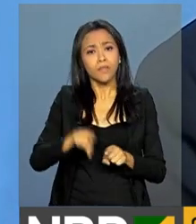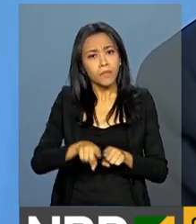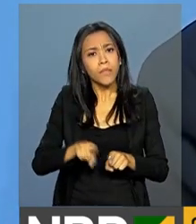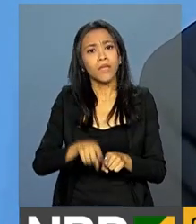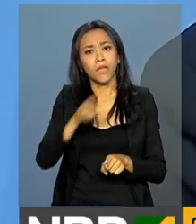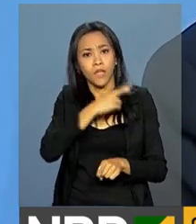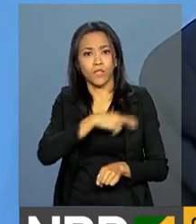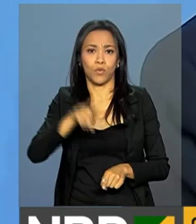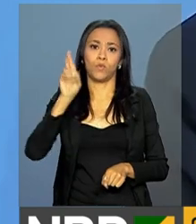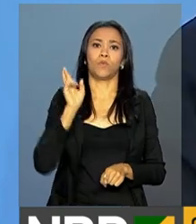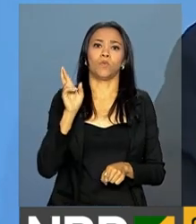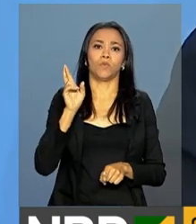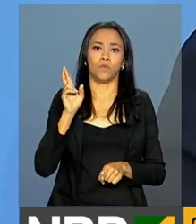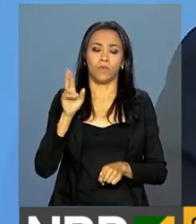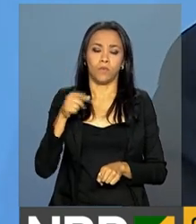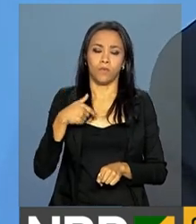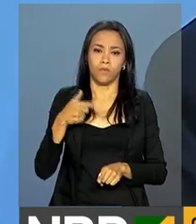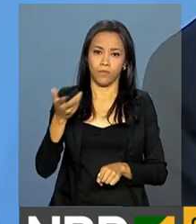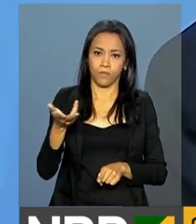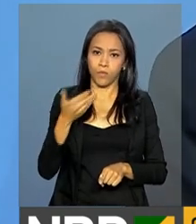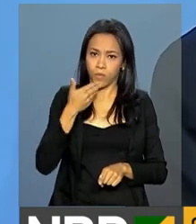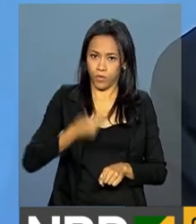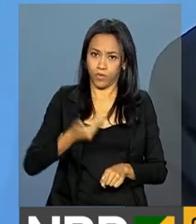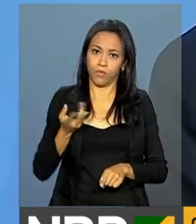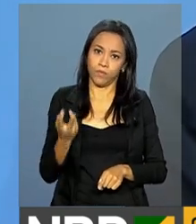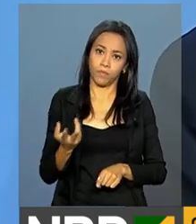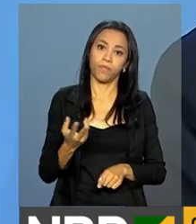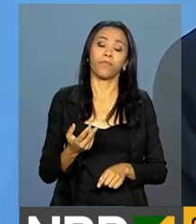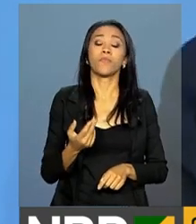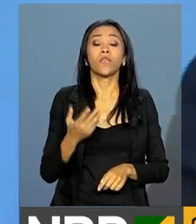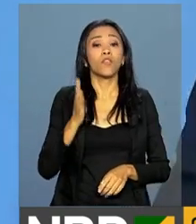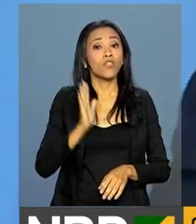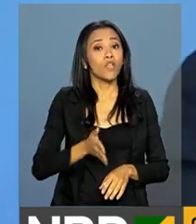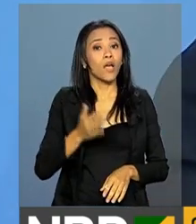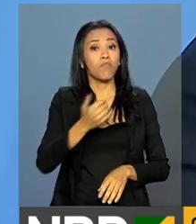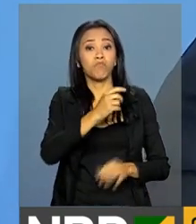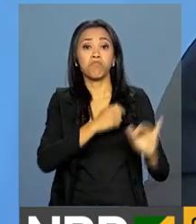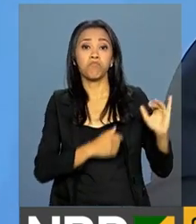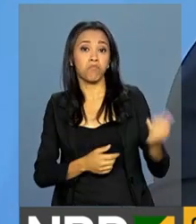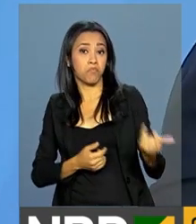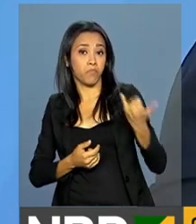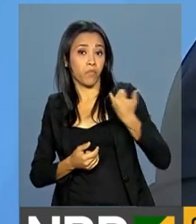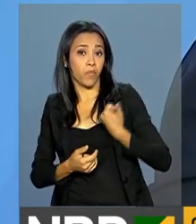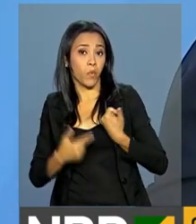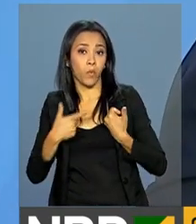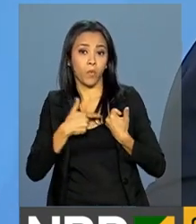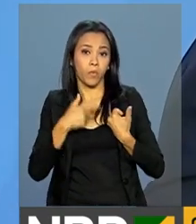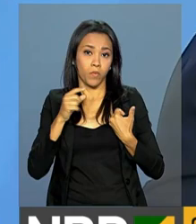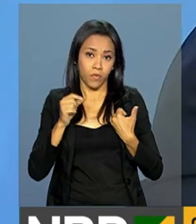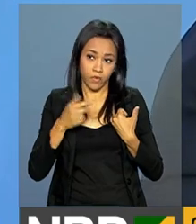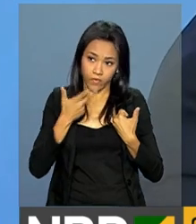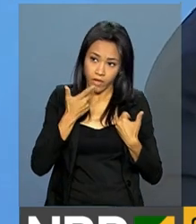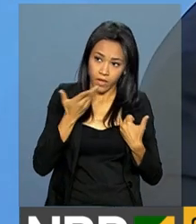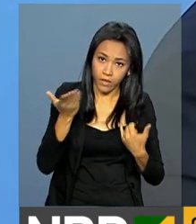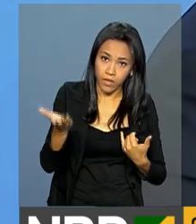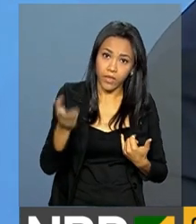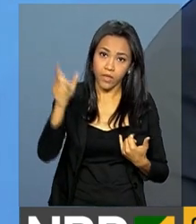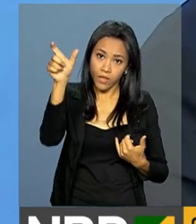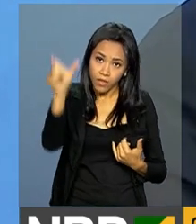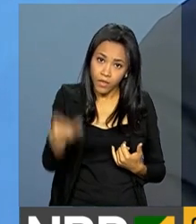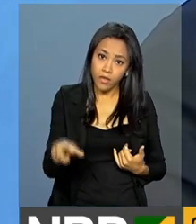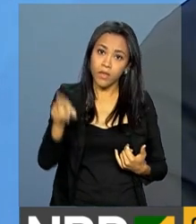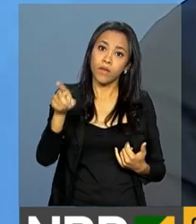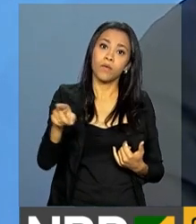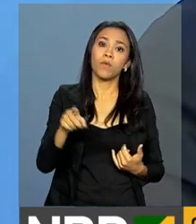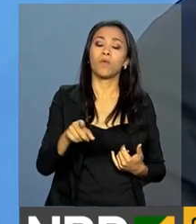religioso. Senador Jader Barbalho. Até eu recebi uma notícia aqui, deixou de citar o senador Jader Barbalho. É que o Jader está tantas